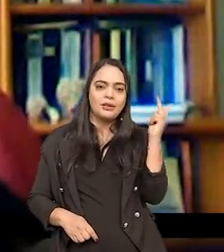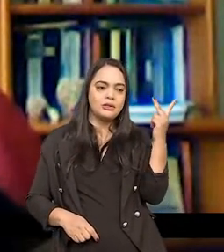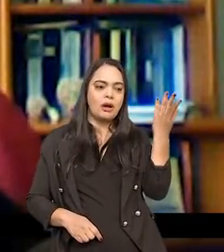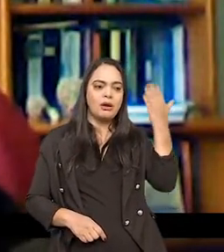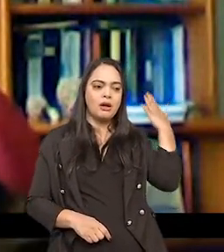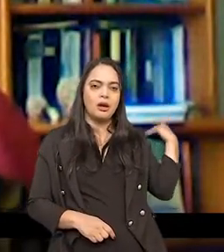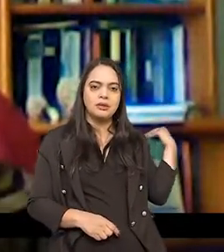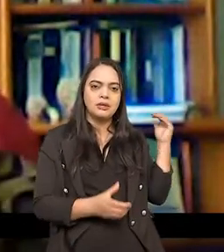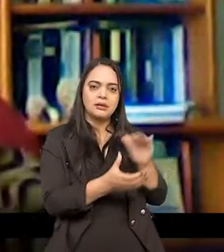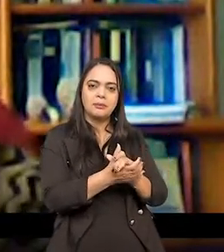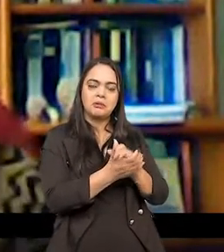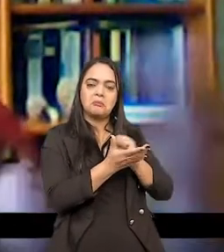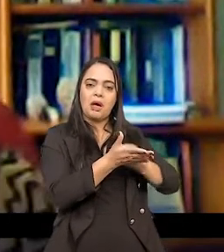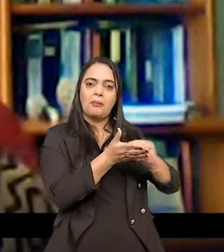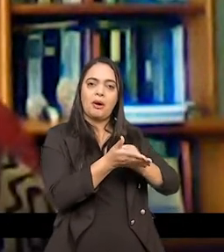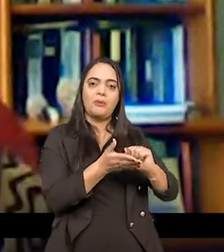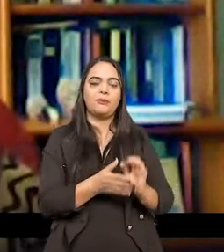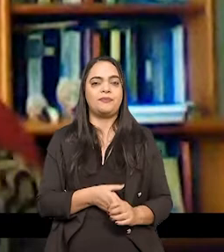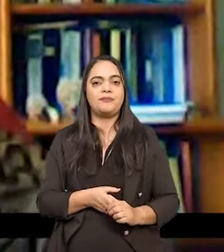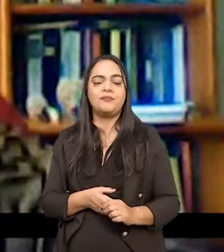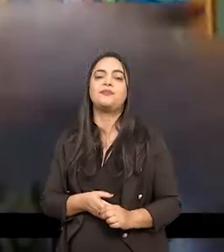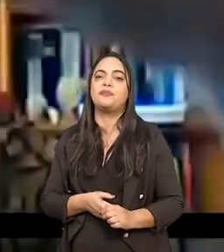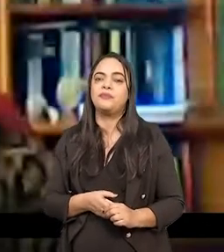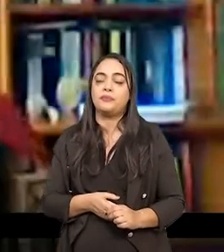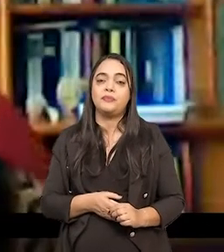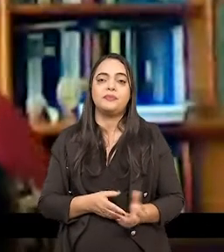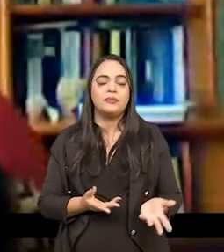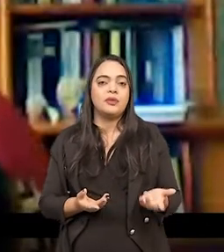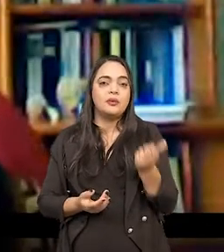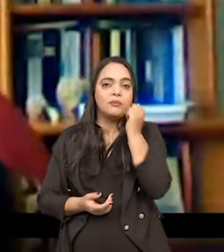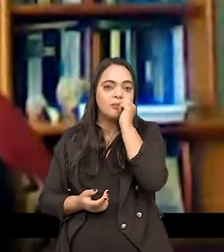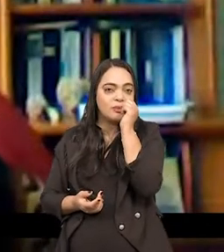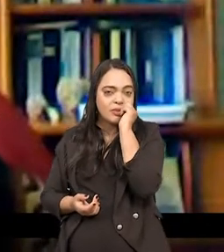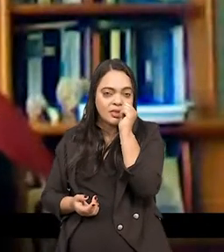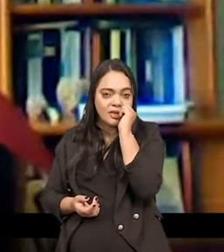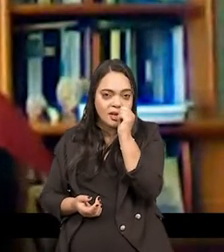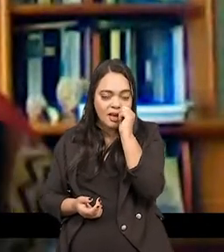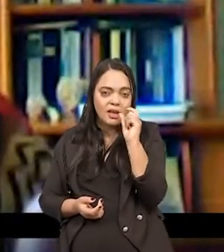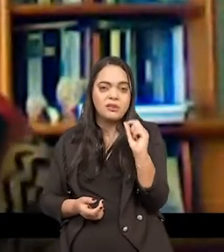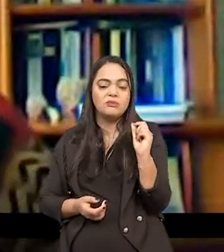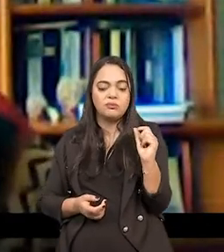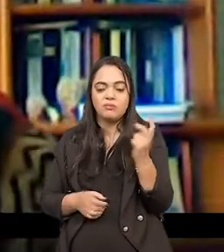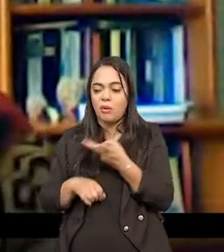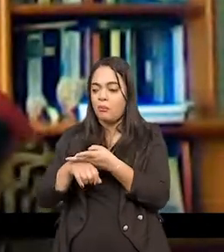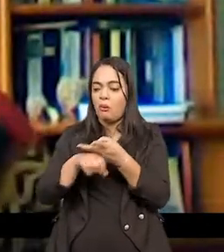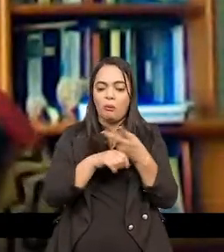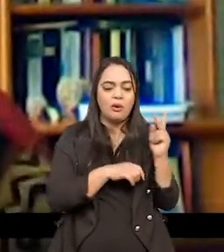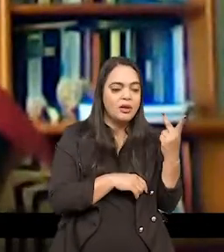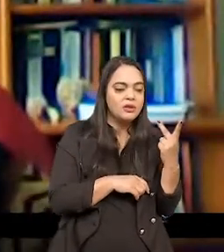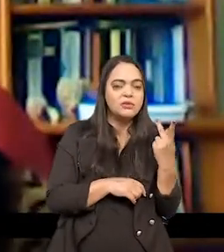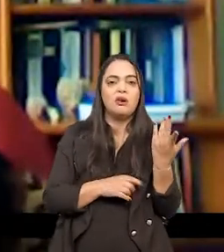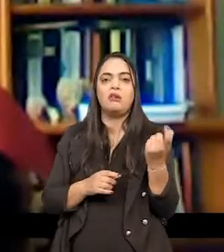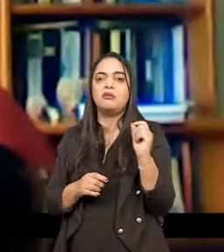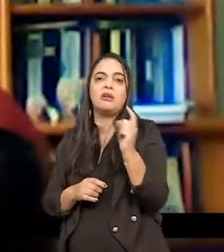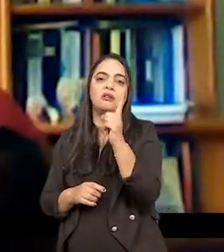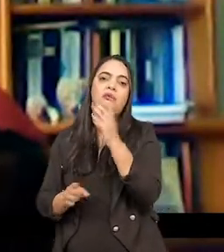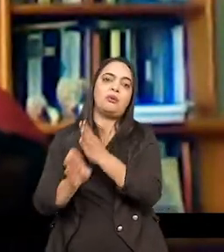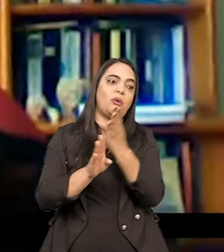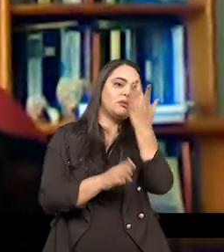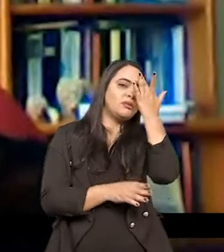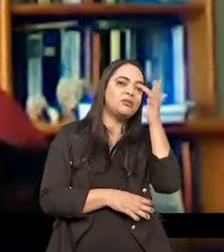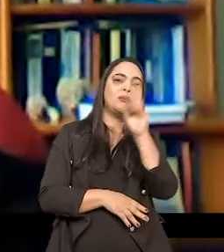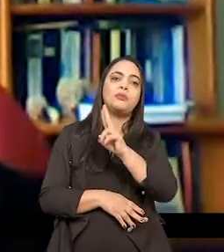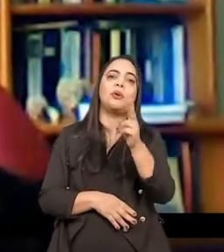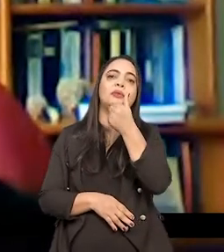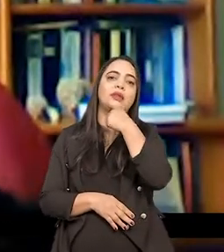nem sabem o sobrenome da avó. Muitas sabem da mãe, porque é essa linhagem masculina que vai contar. Então,